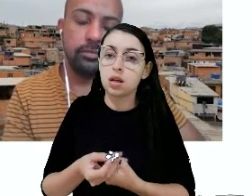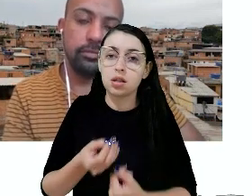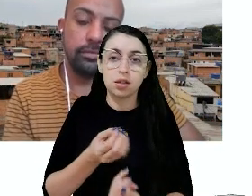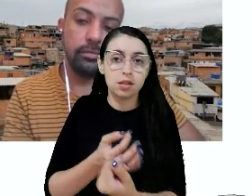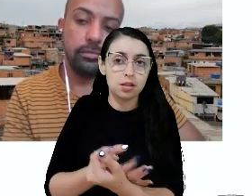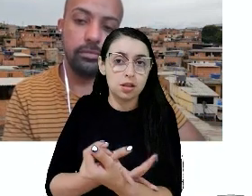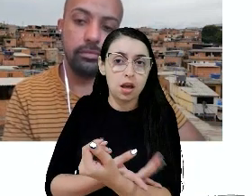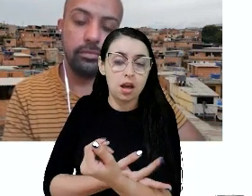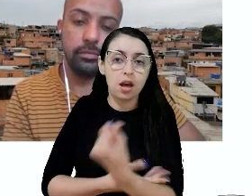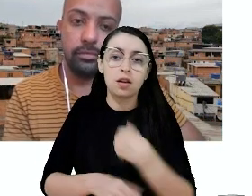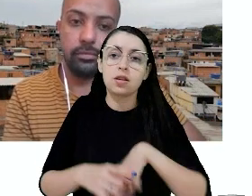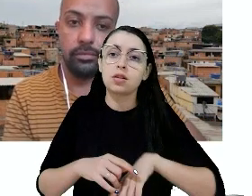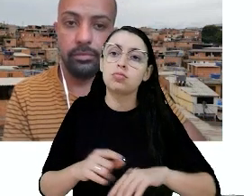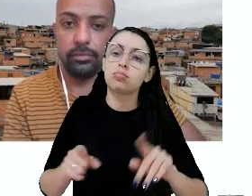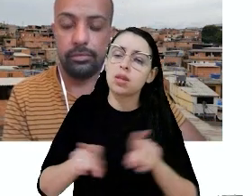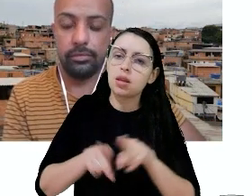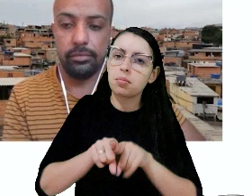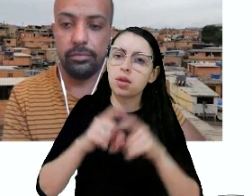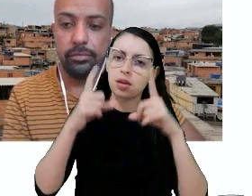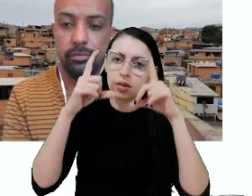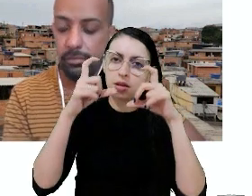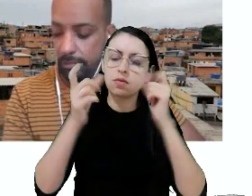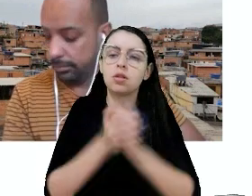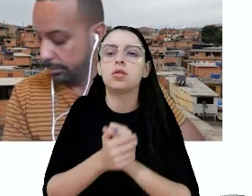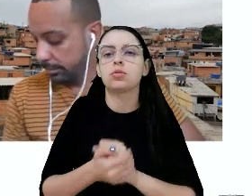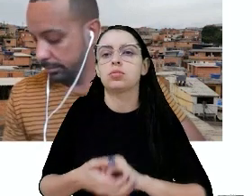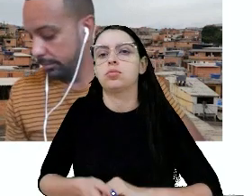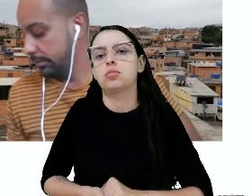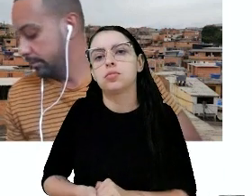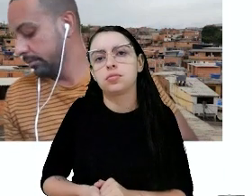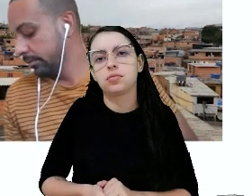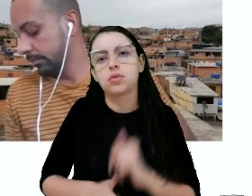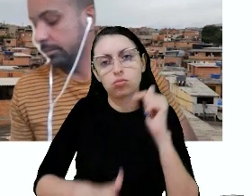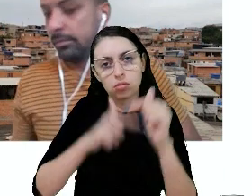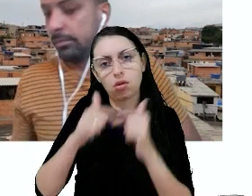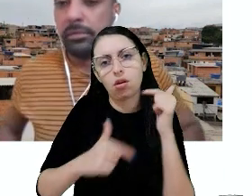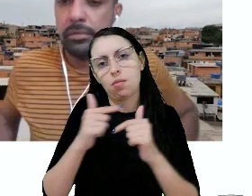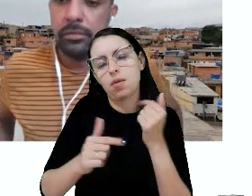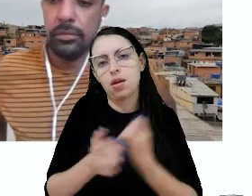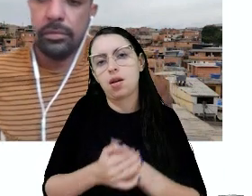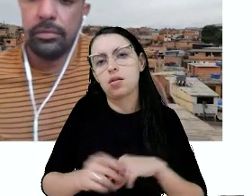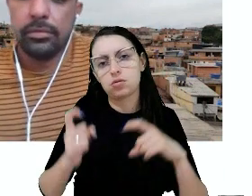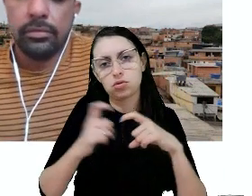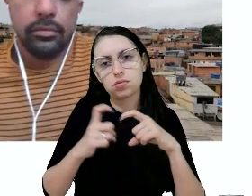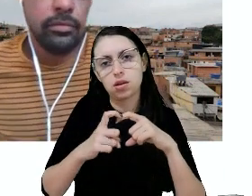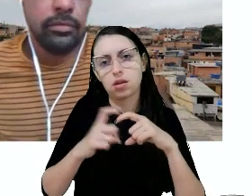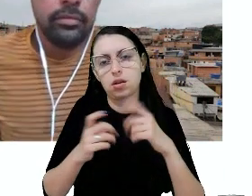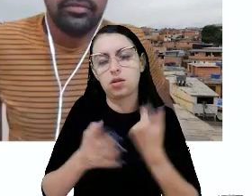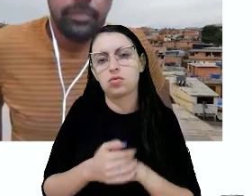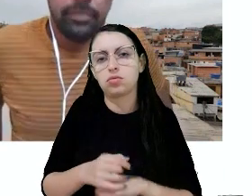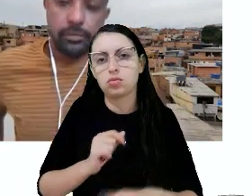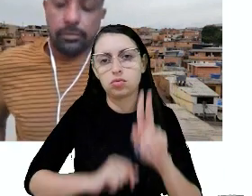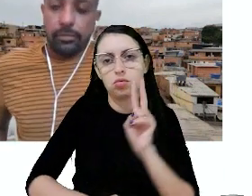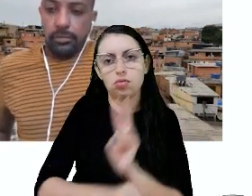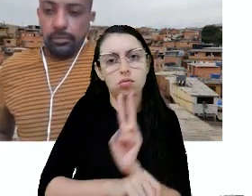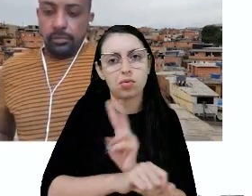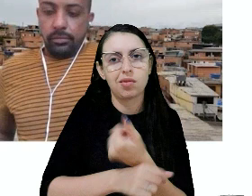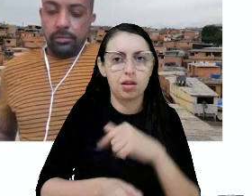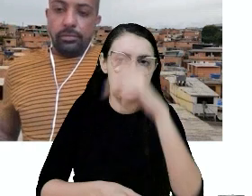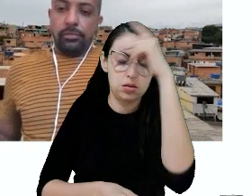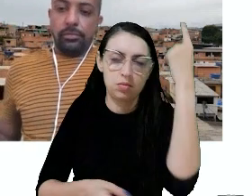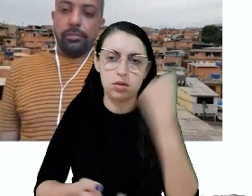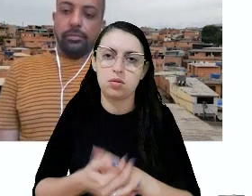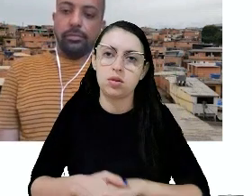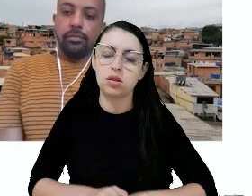que o José Augusto agora apresenta nas fotos, ele tem também na sua carreira profissional.